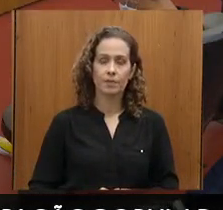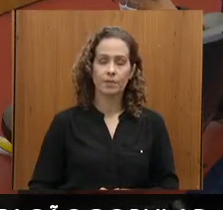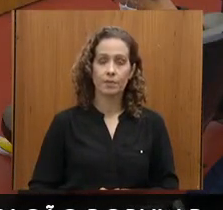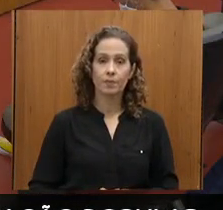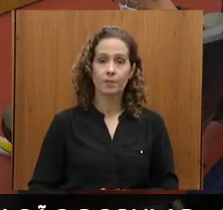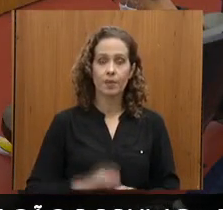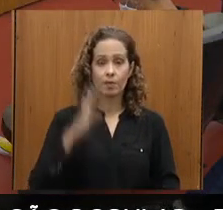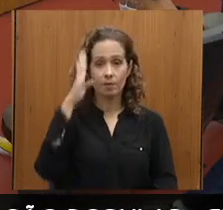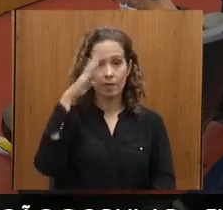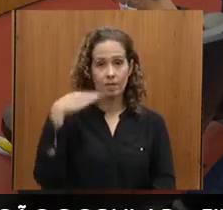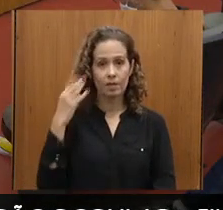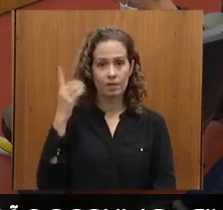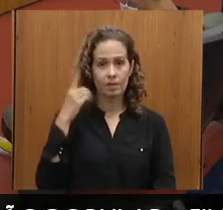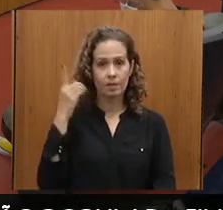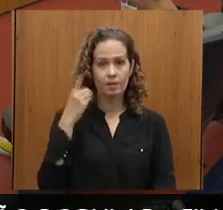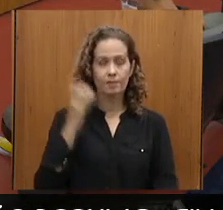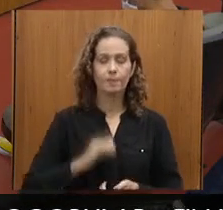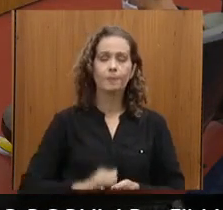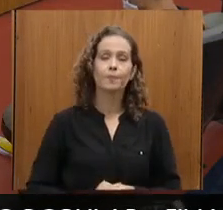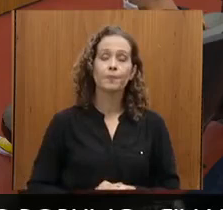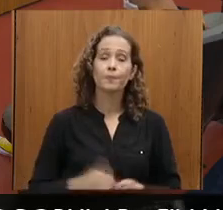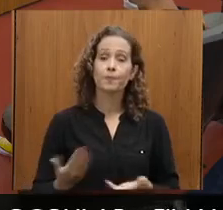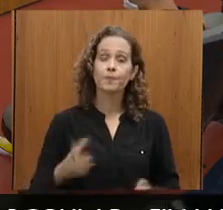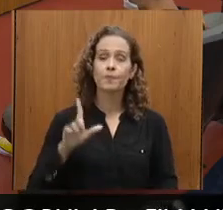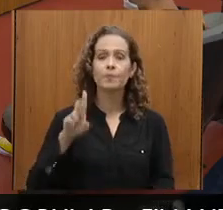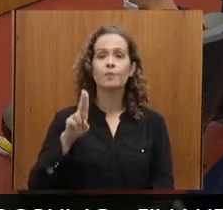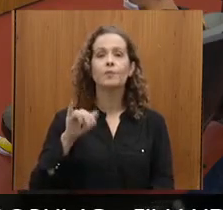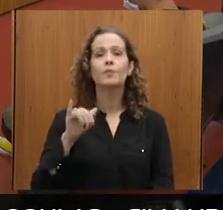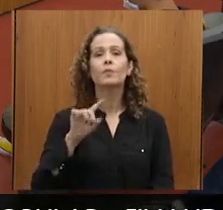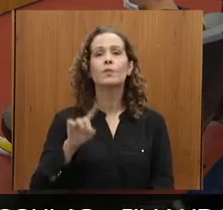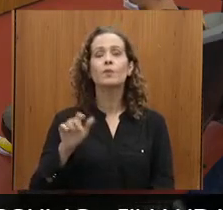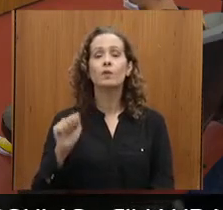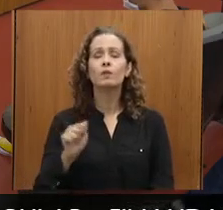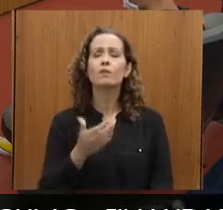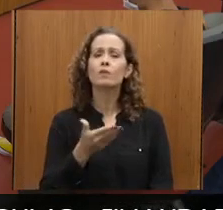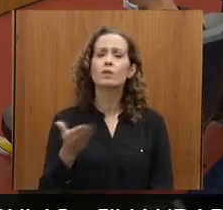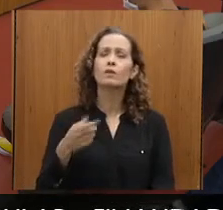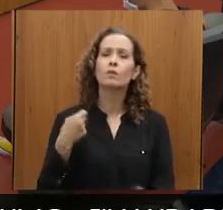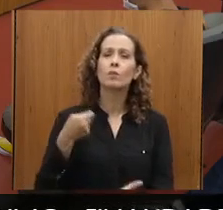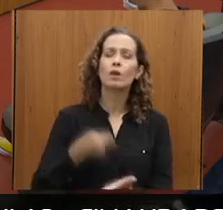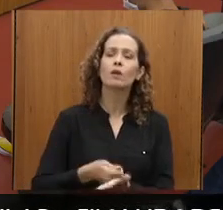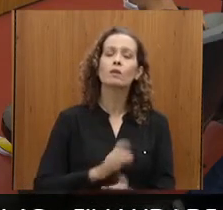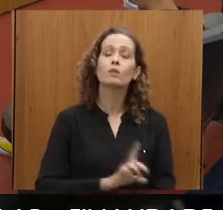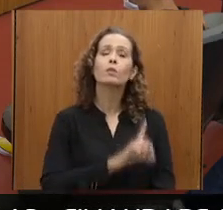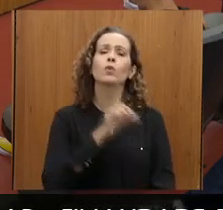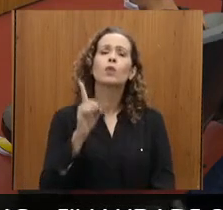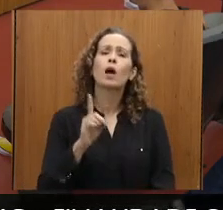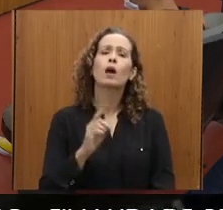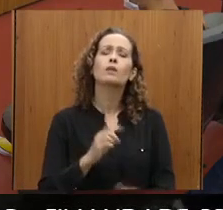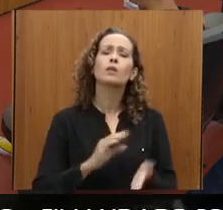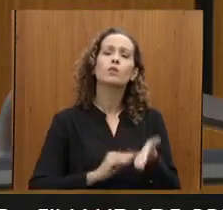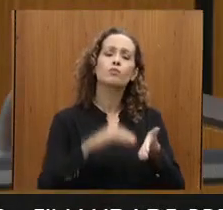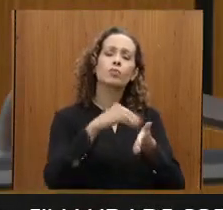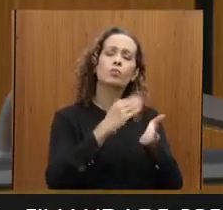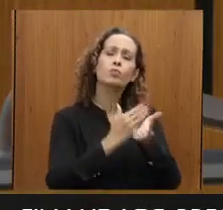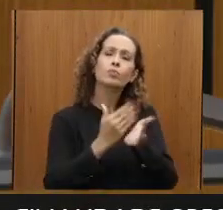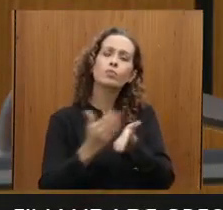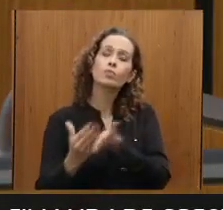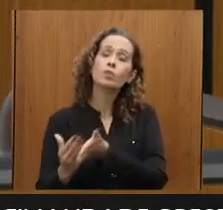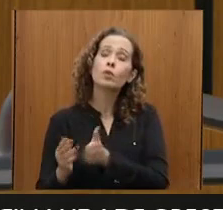Beatriz, deputada. Sim. Luísa, se vocês estão pagando as férias-prêmio por data cronológica de afastamento para